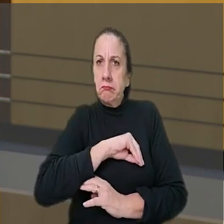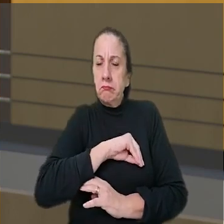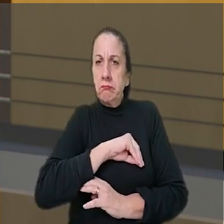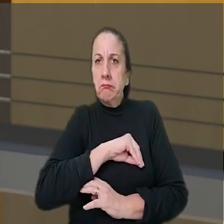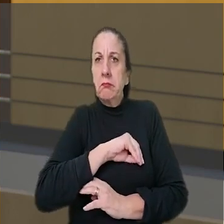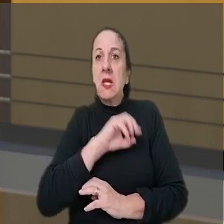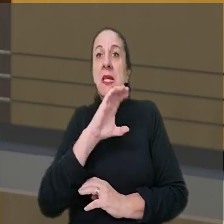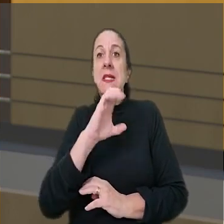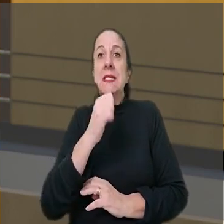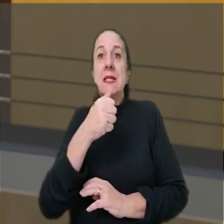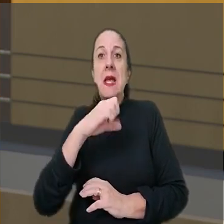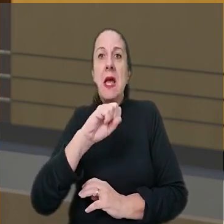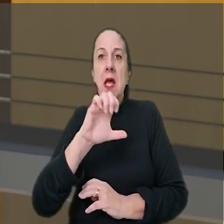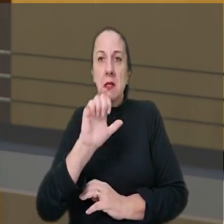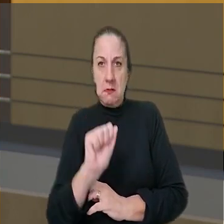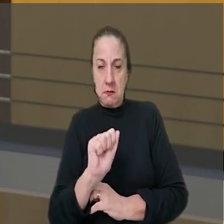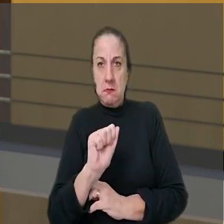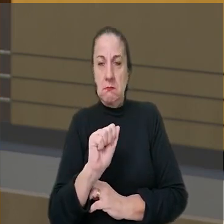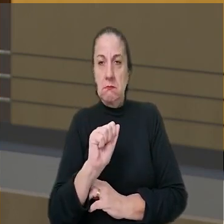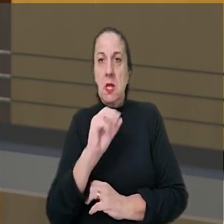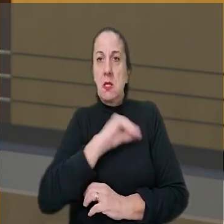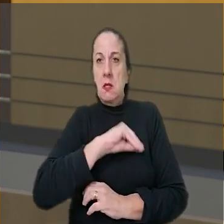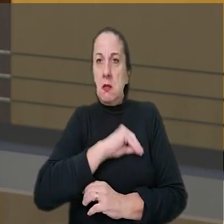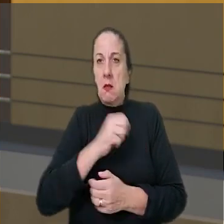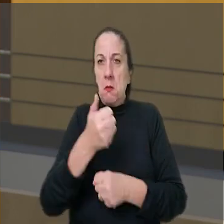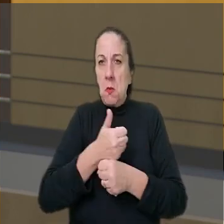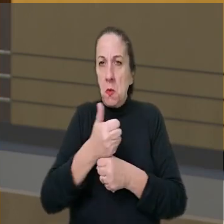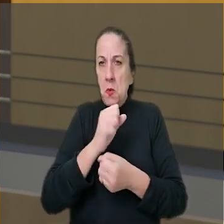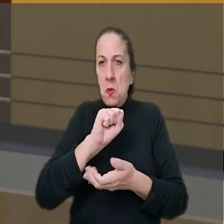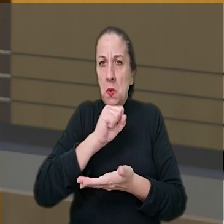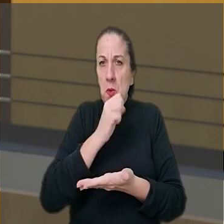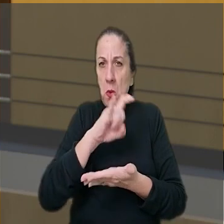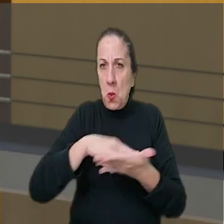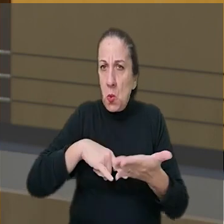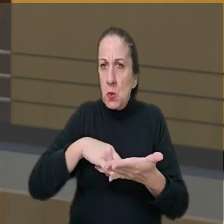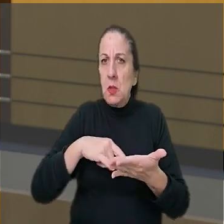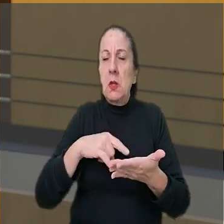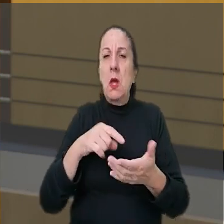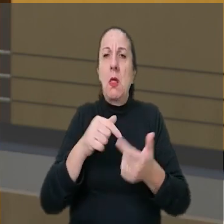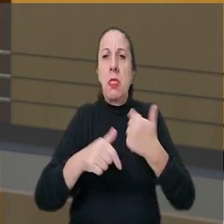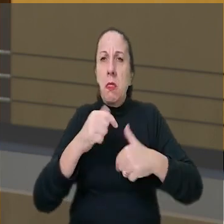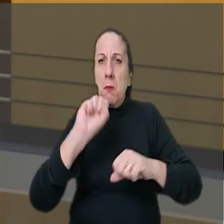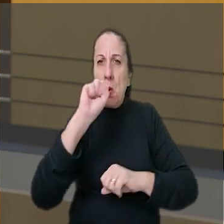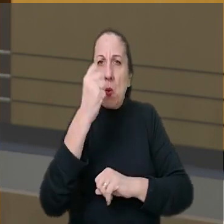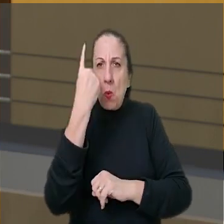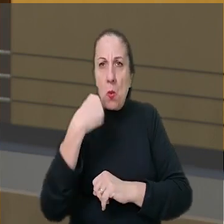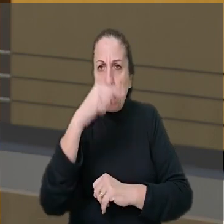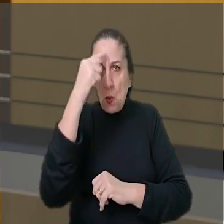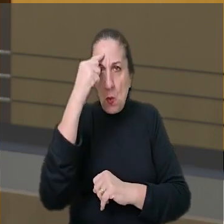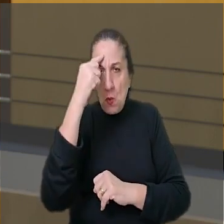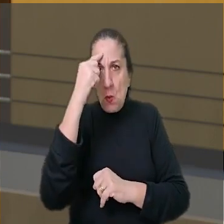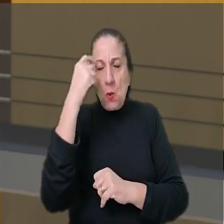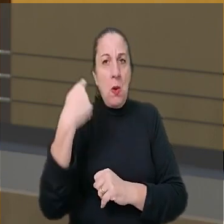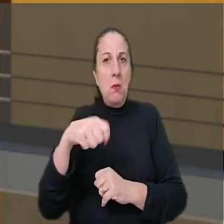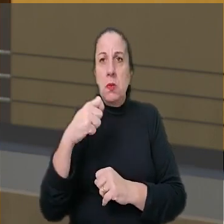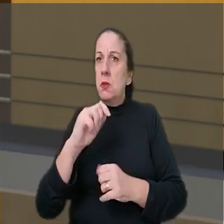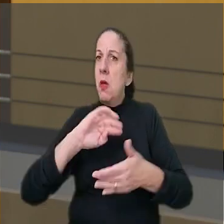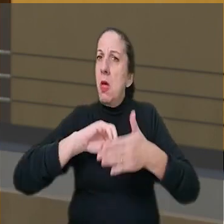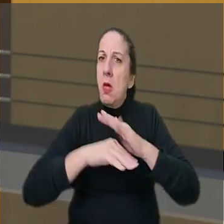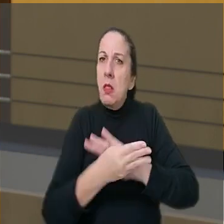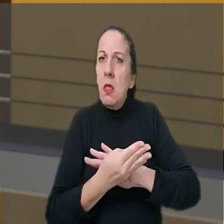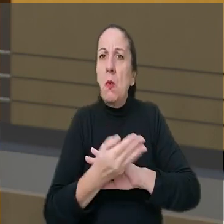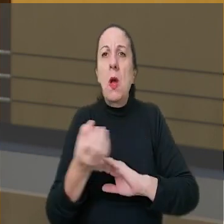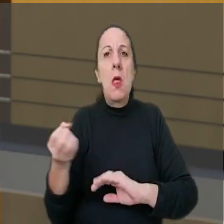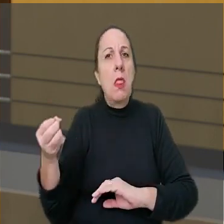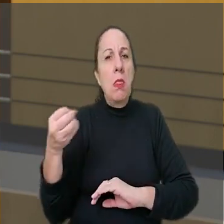salário. Segundo a Ceasa, o salário dos profissionais contratados para a jornada diária de 8 horas deveria ser